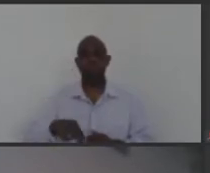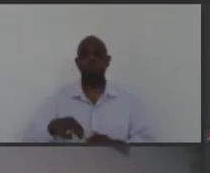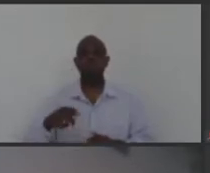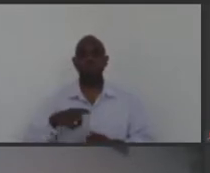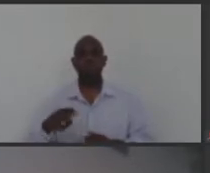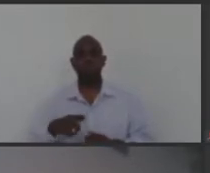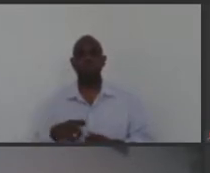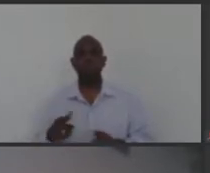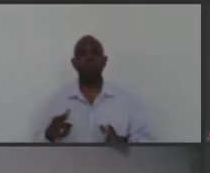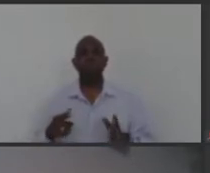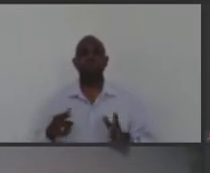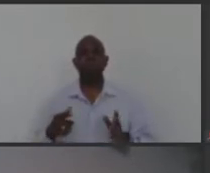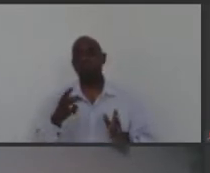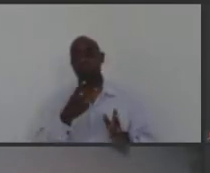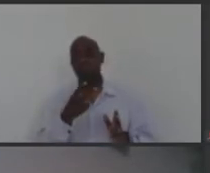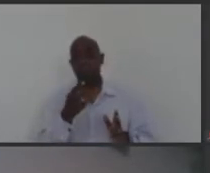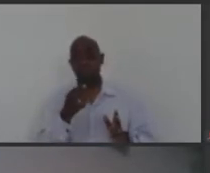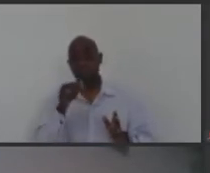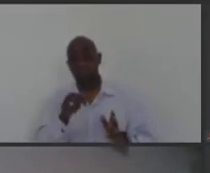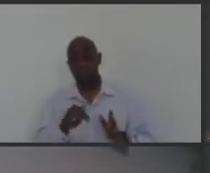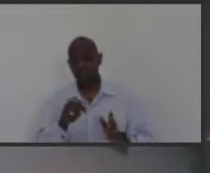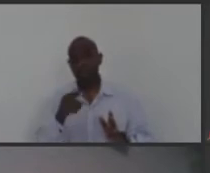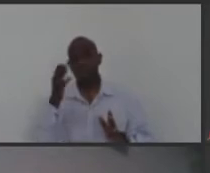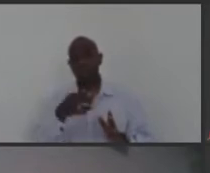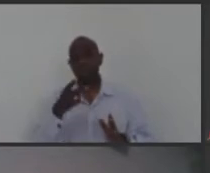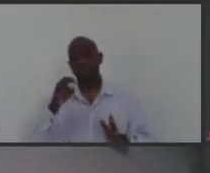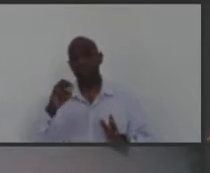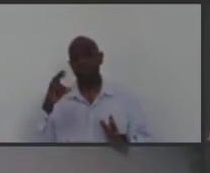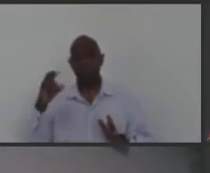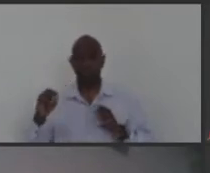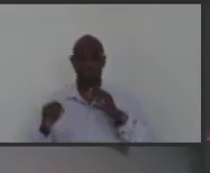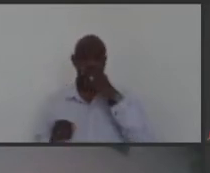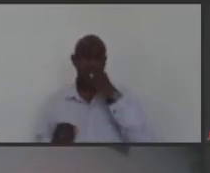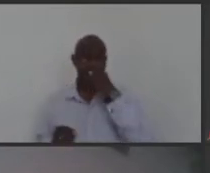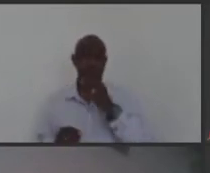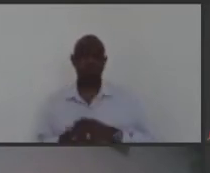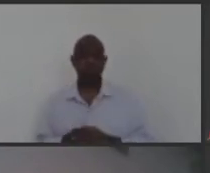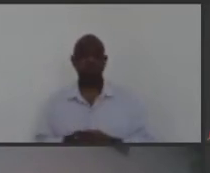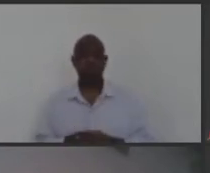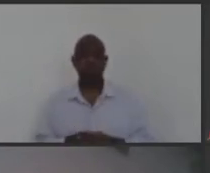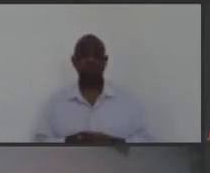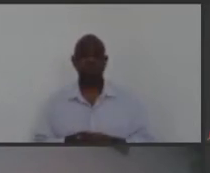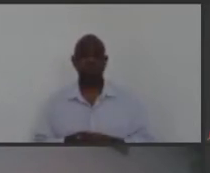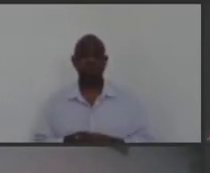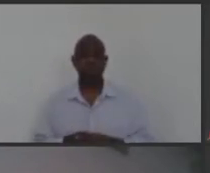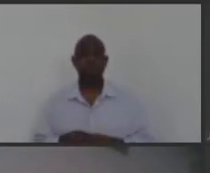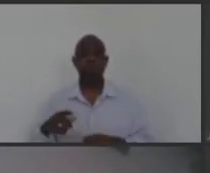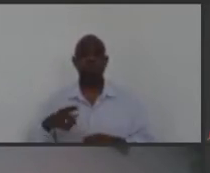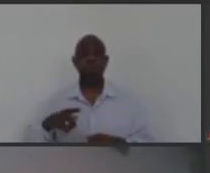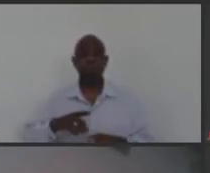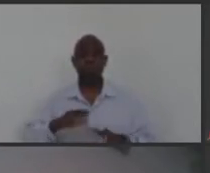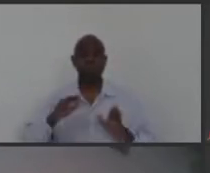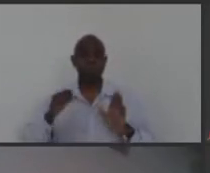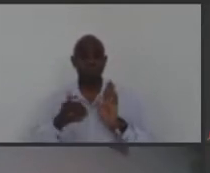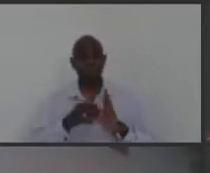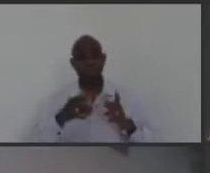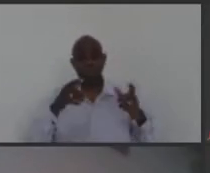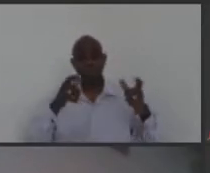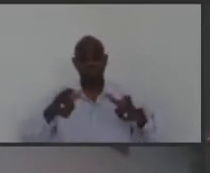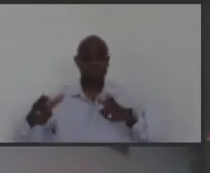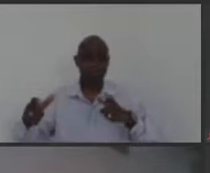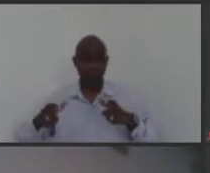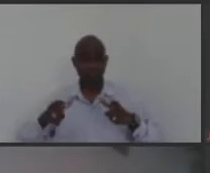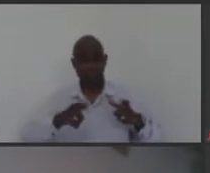número 27/2020. Altera a denominação dos bens públicos, sem alteração de uso, para o que